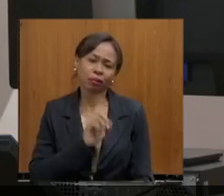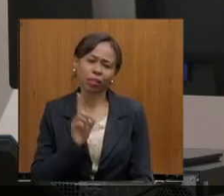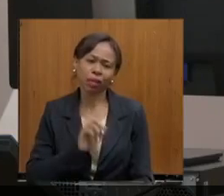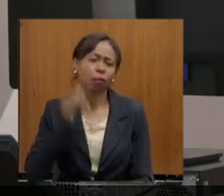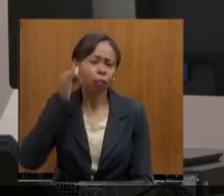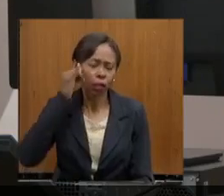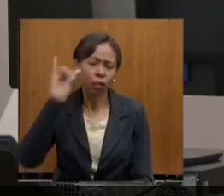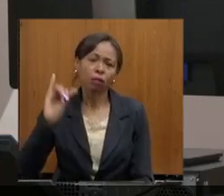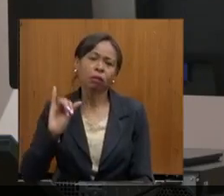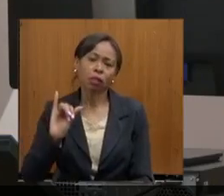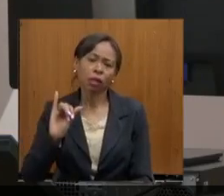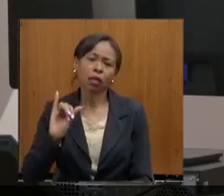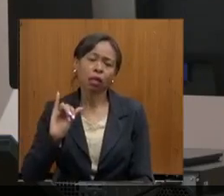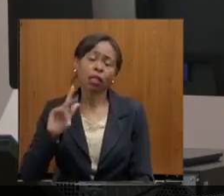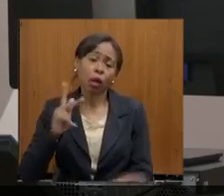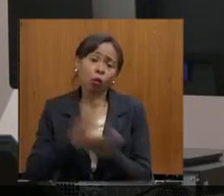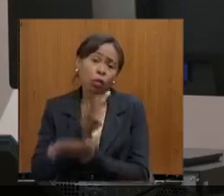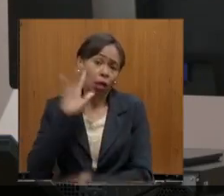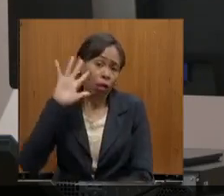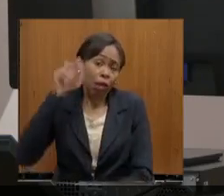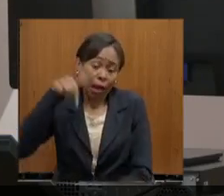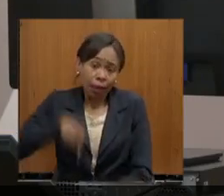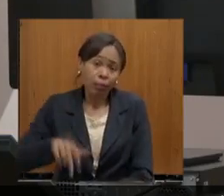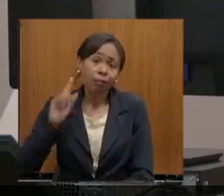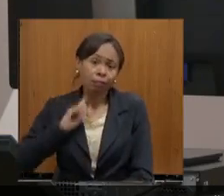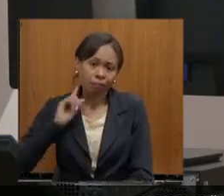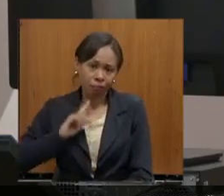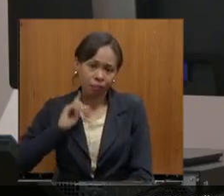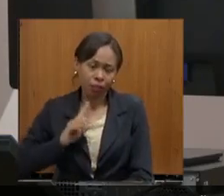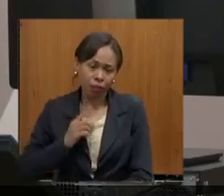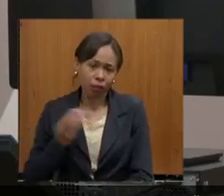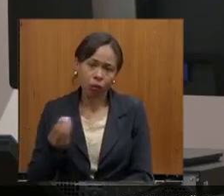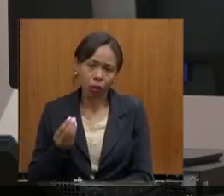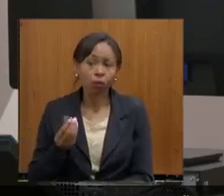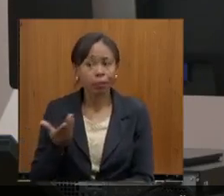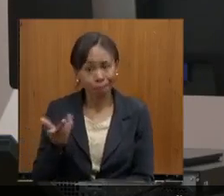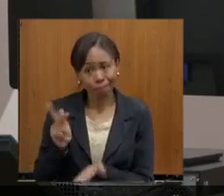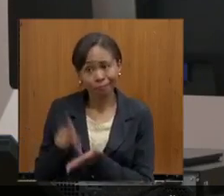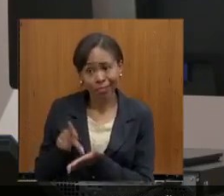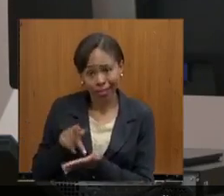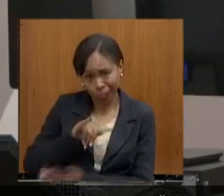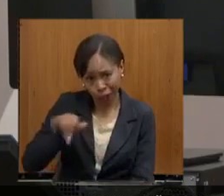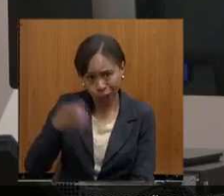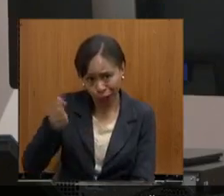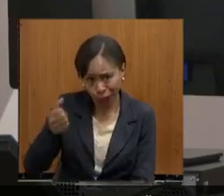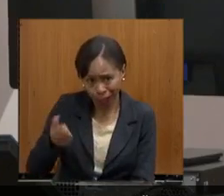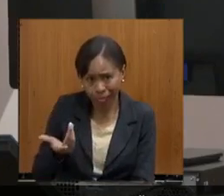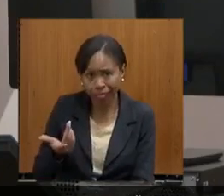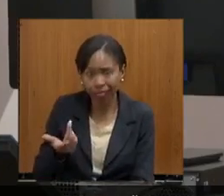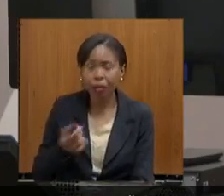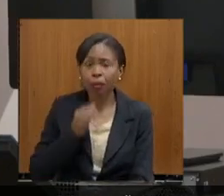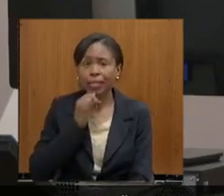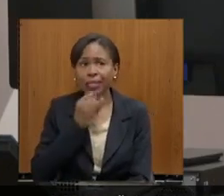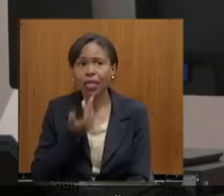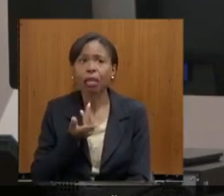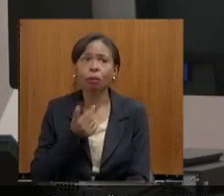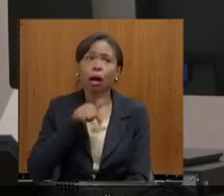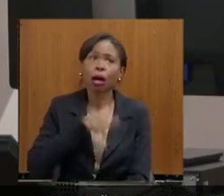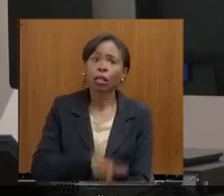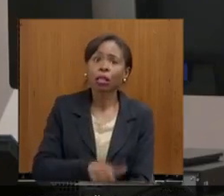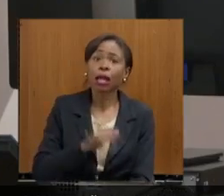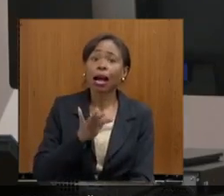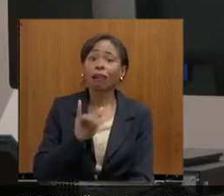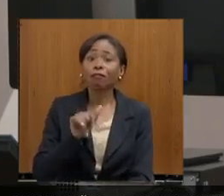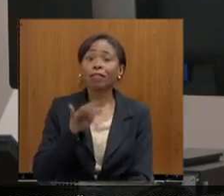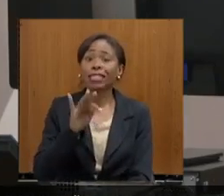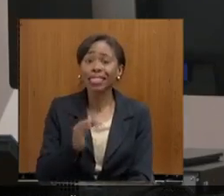essa trágica decisão que foi tomado como Minas Gerais né Deputado João Leite sobre vários fatores tirou a Fiat de Minas Gerais e